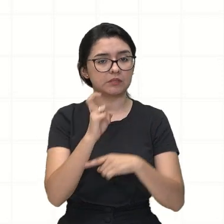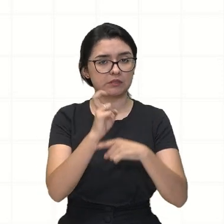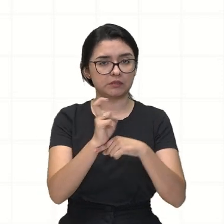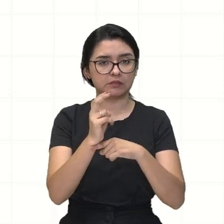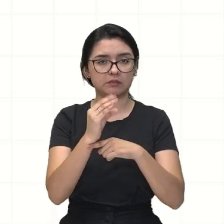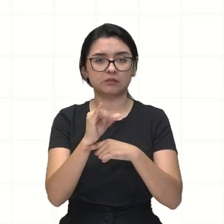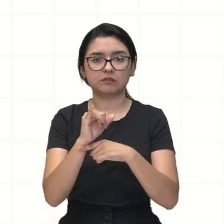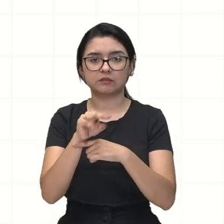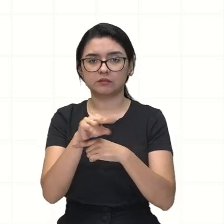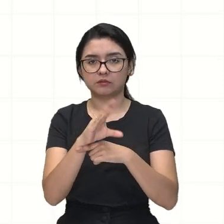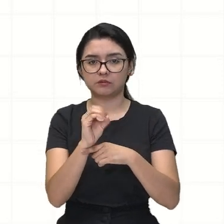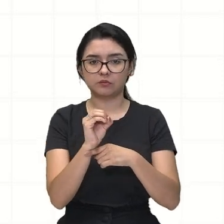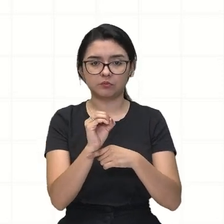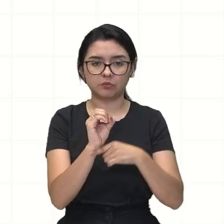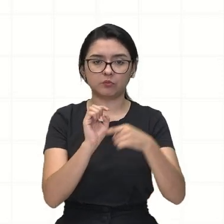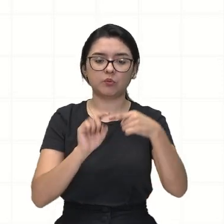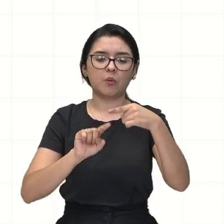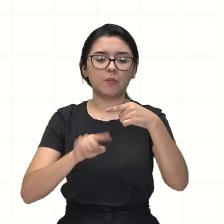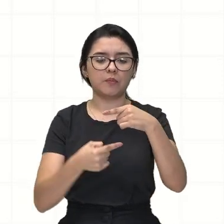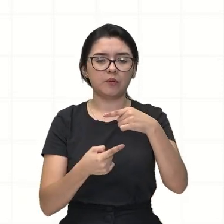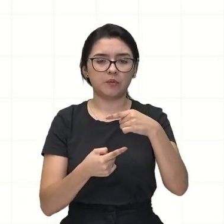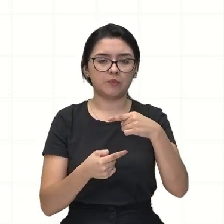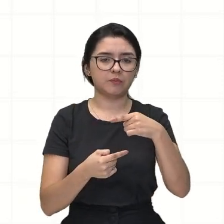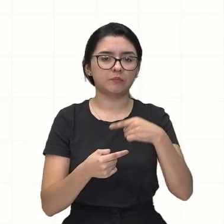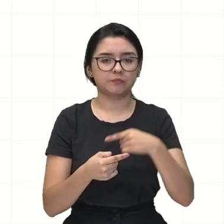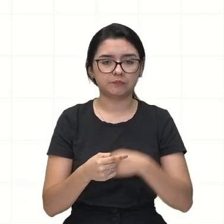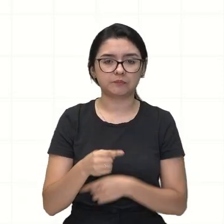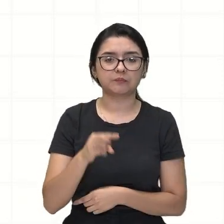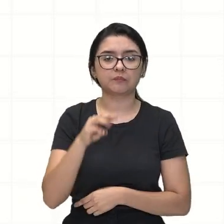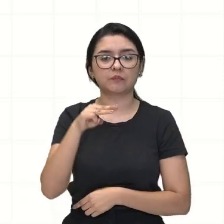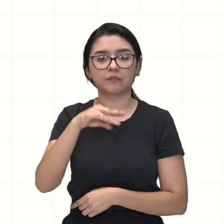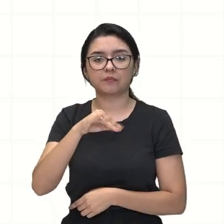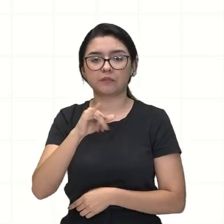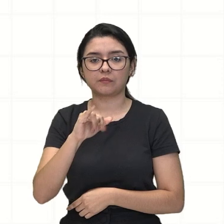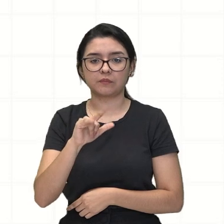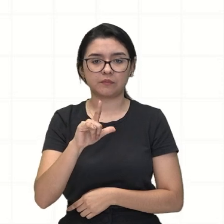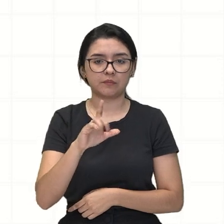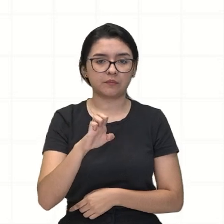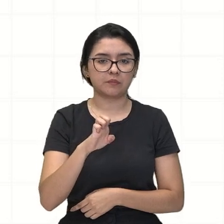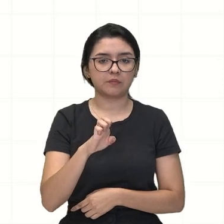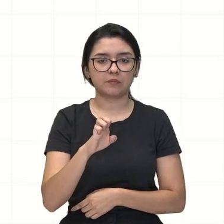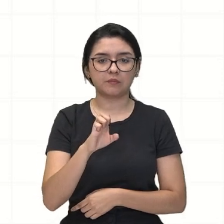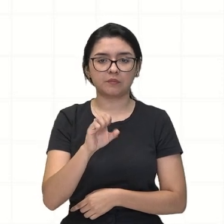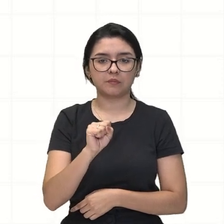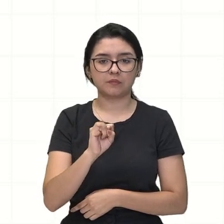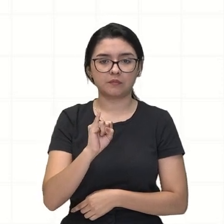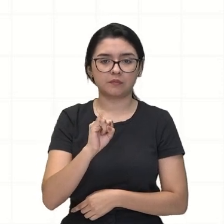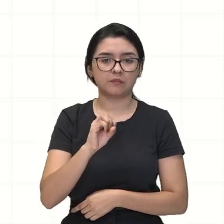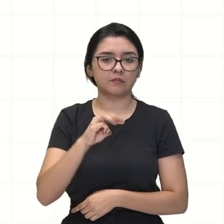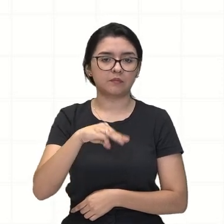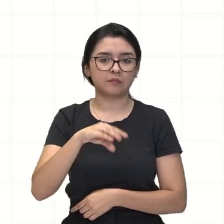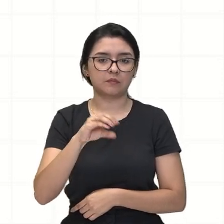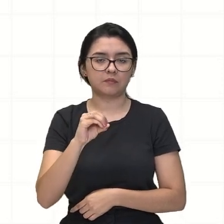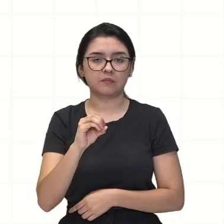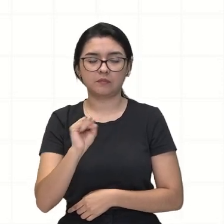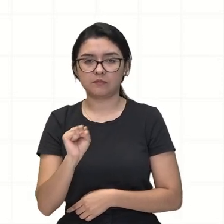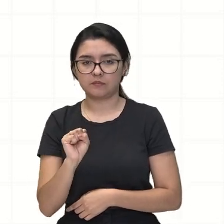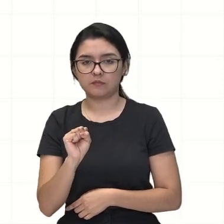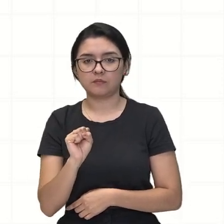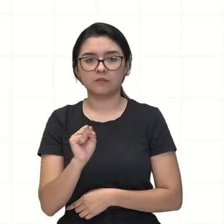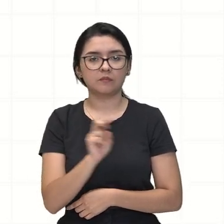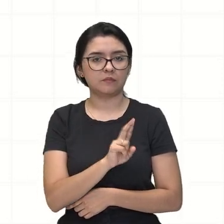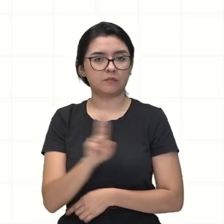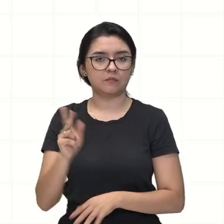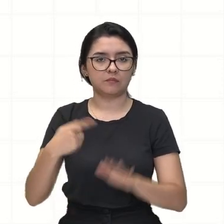no numerador, 1000 no denominador. Vamos falar 5, ó, do jeitinho que está aqui, ó. 5 e 1000 você vai falar, vai escrever